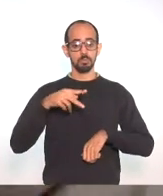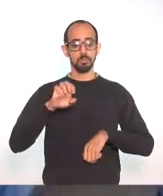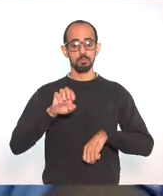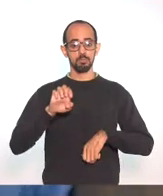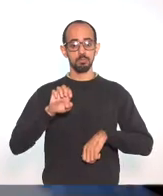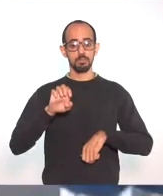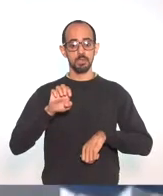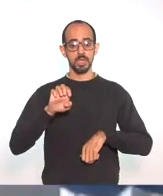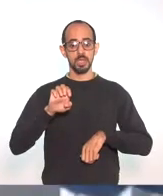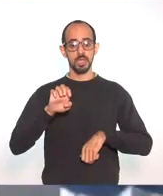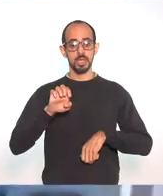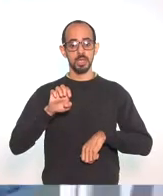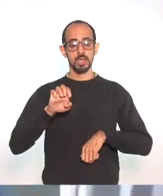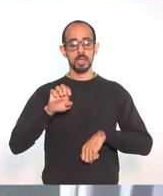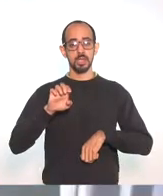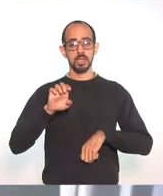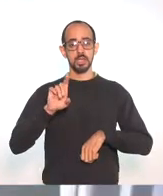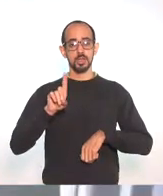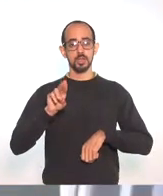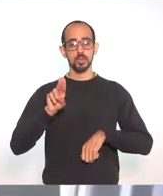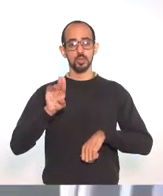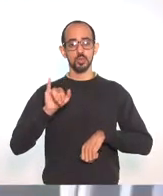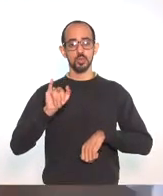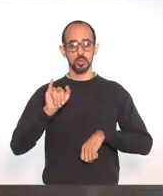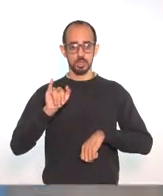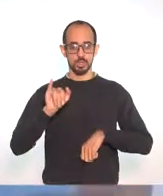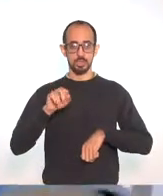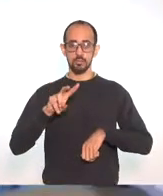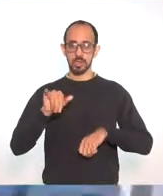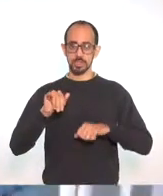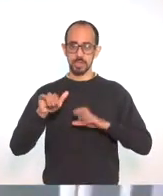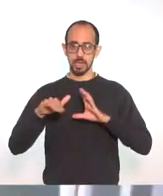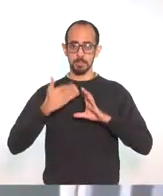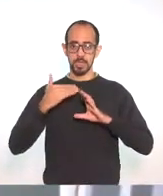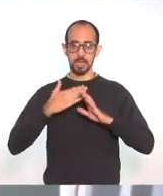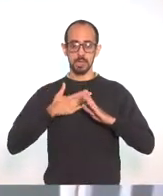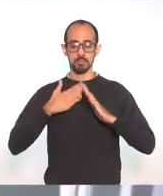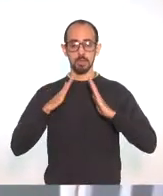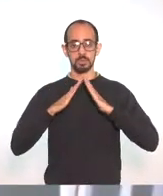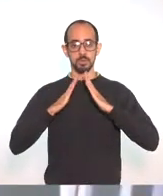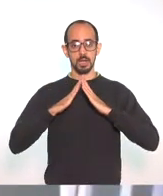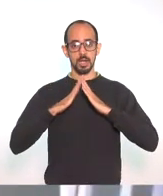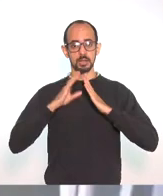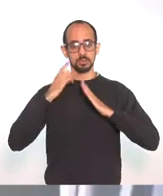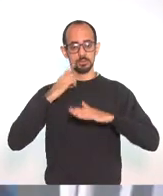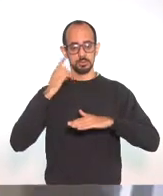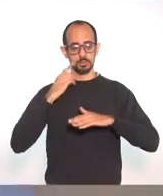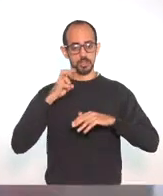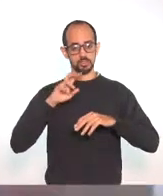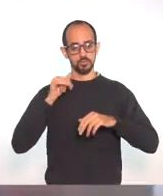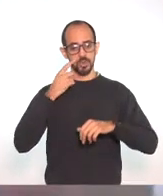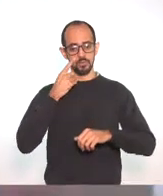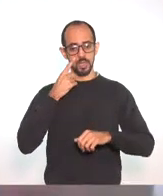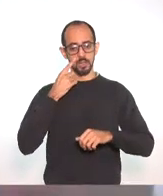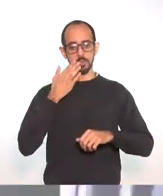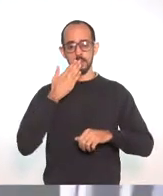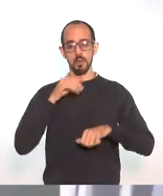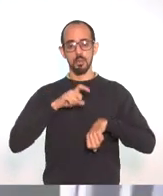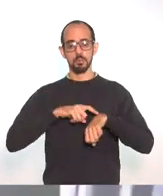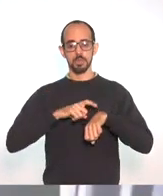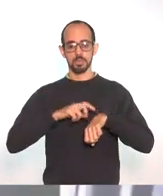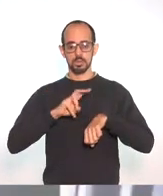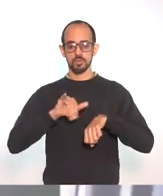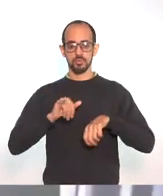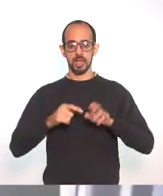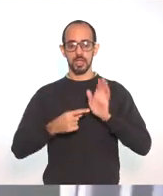urbano integrado e deve ser encaminhada à Assembleia Legislativa E aí na reunião curtir o clima tropical Vamos ver em que momento isso tudo está em